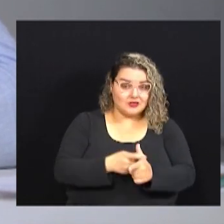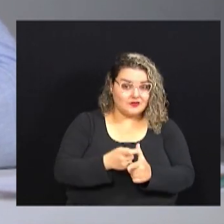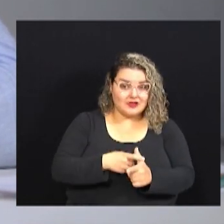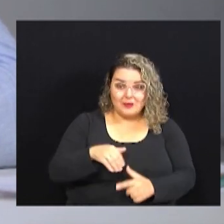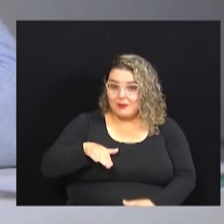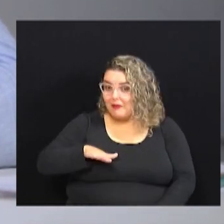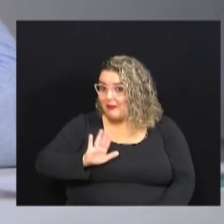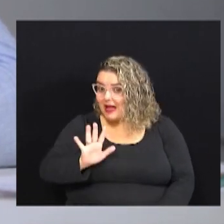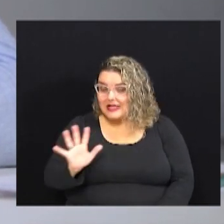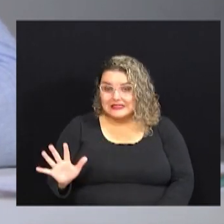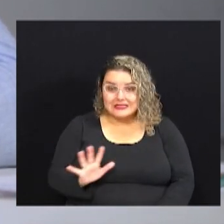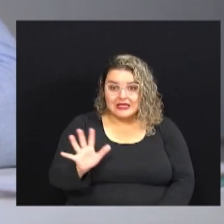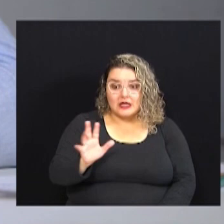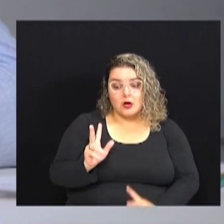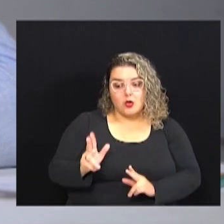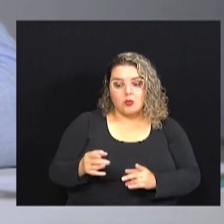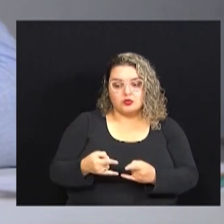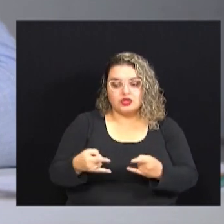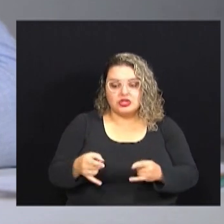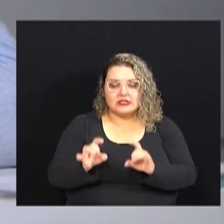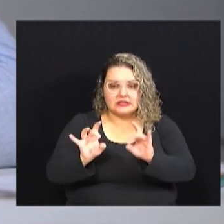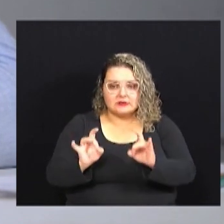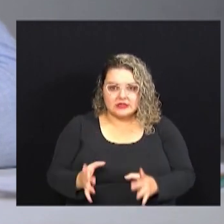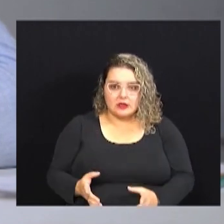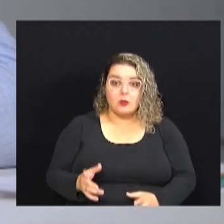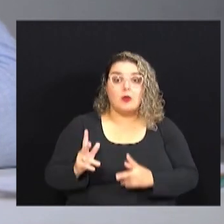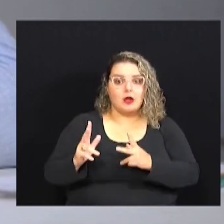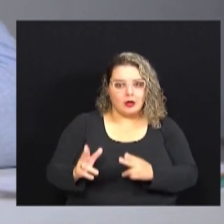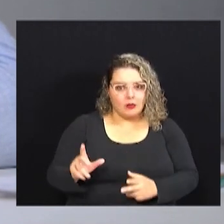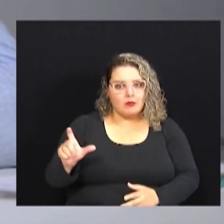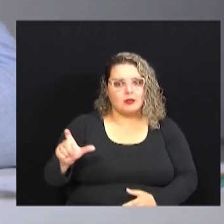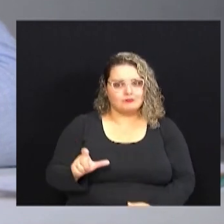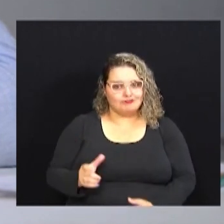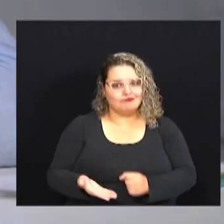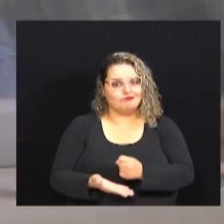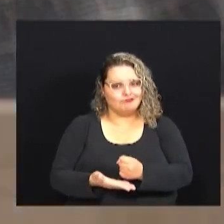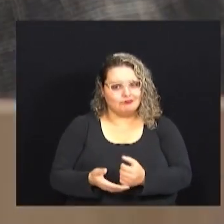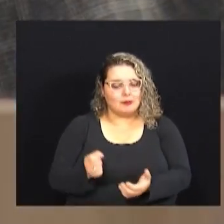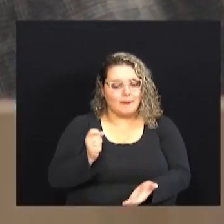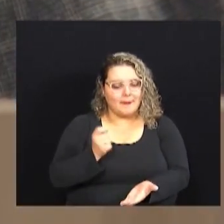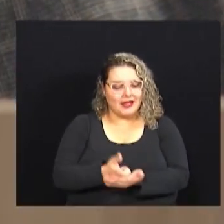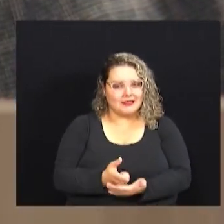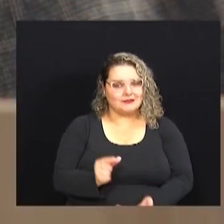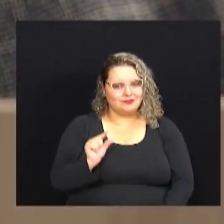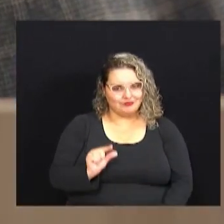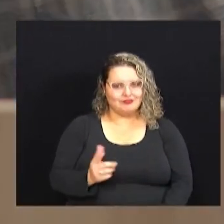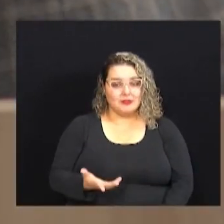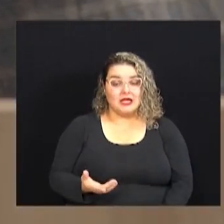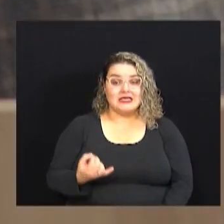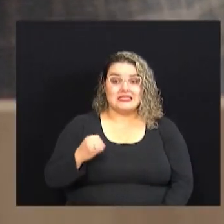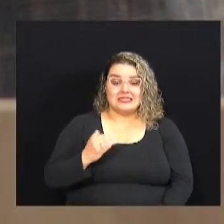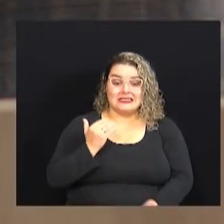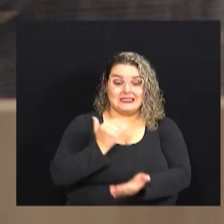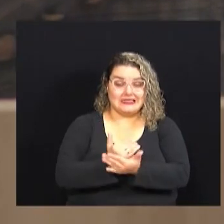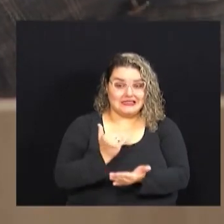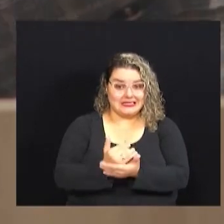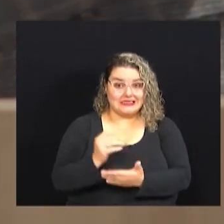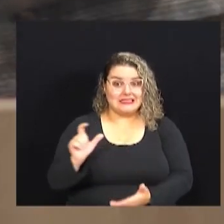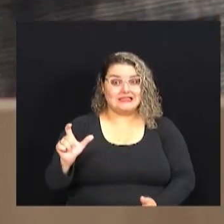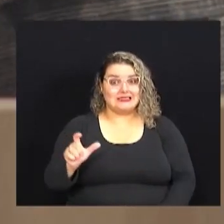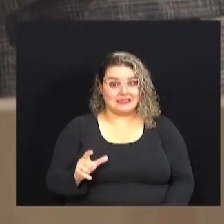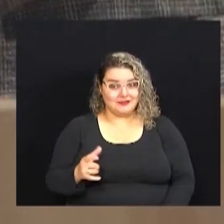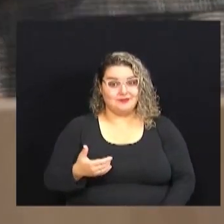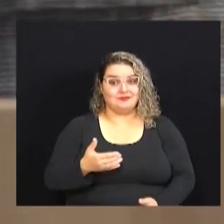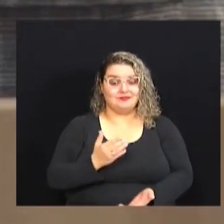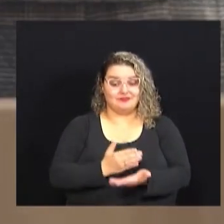mais caras, né? Assim como a do cheque especial, uma das dívidas mais caras. Então, se você chegar nessa situação de ter que parcelar uma fatura de cartão